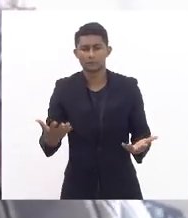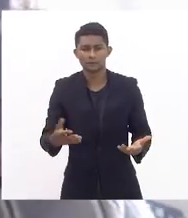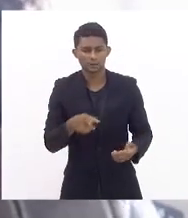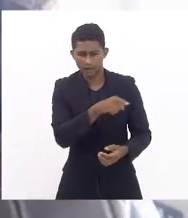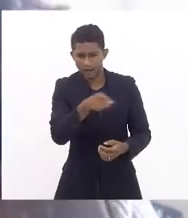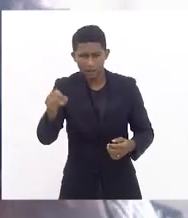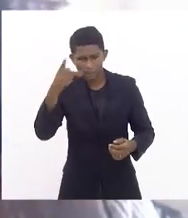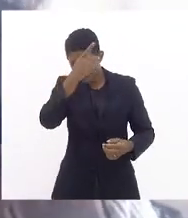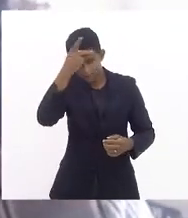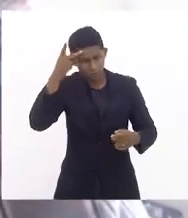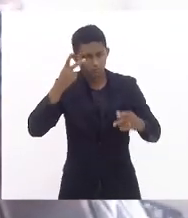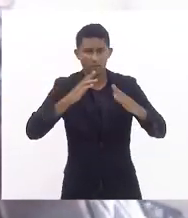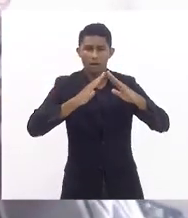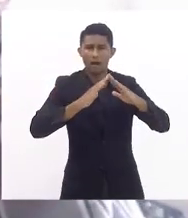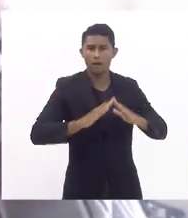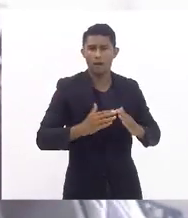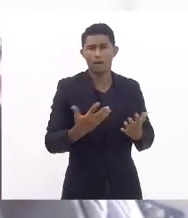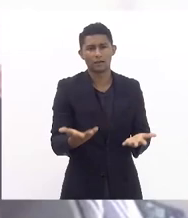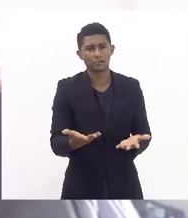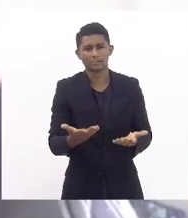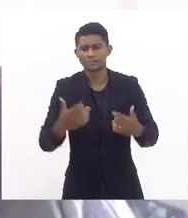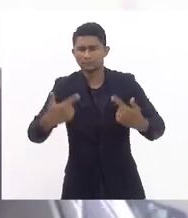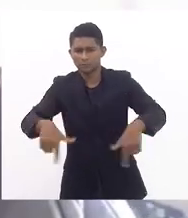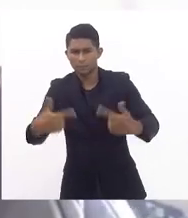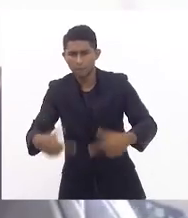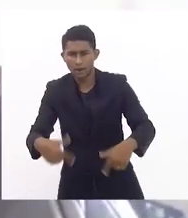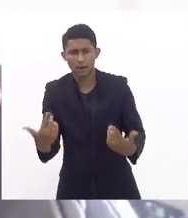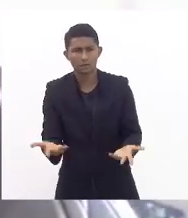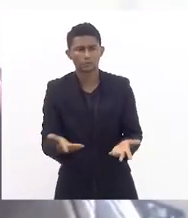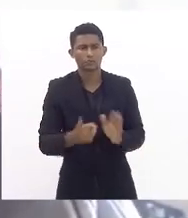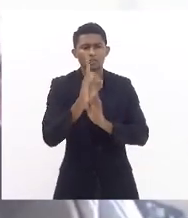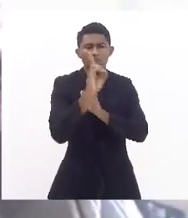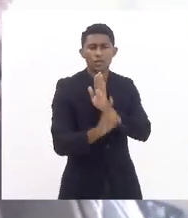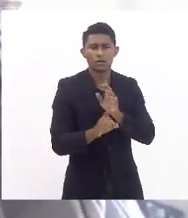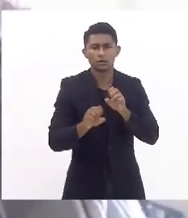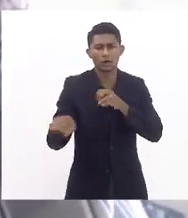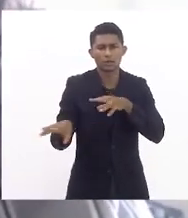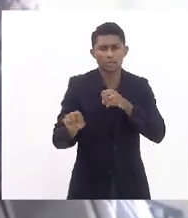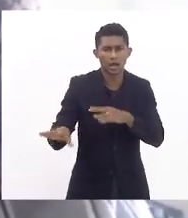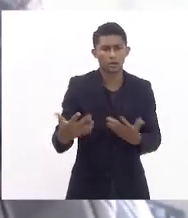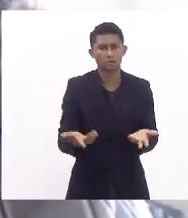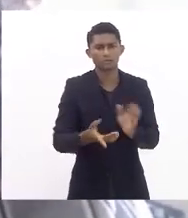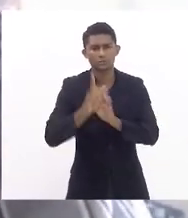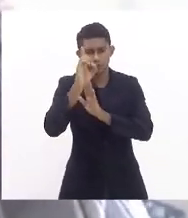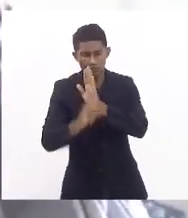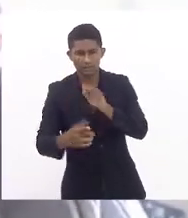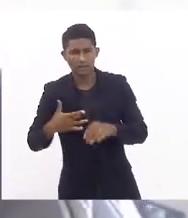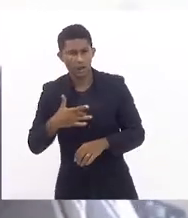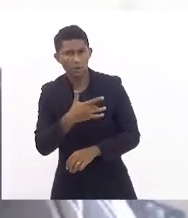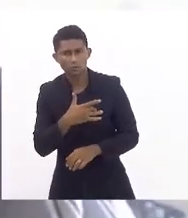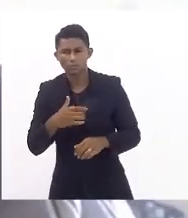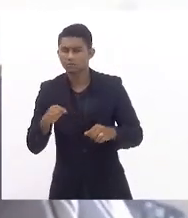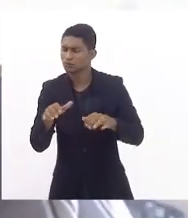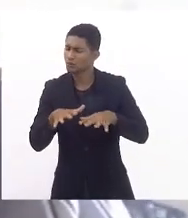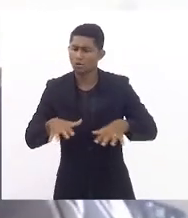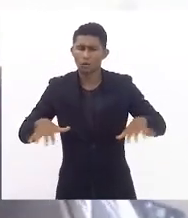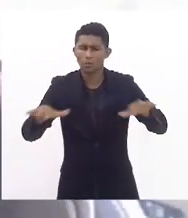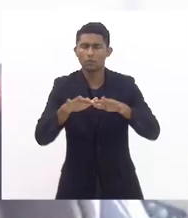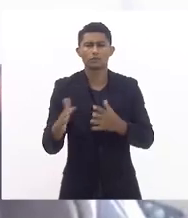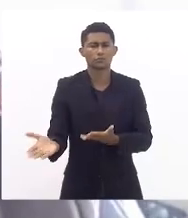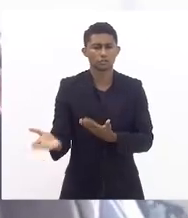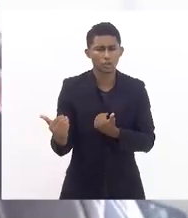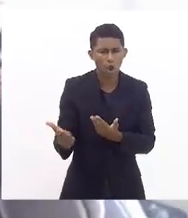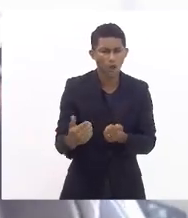garante direitos educacionais, de saúde, para todos, né, para os jovens e para os trabalhadores. Então,